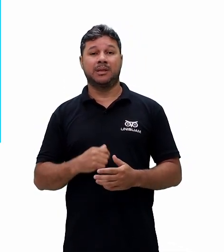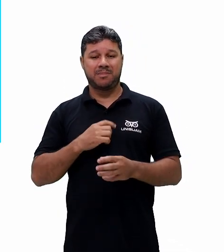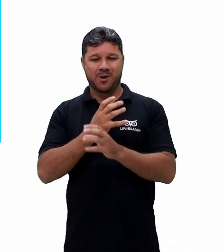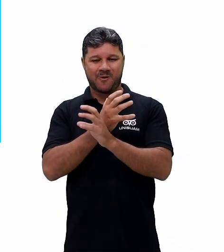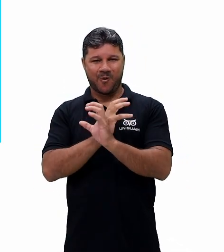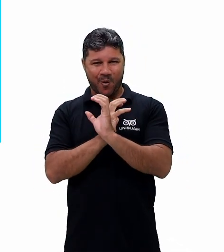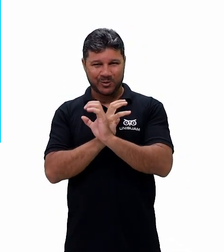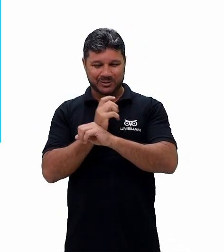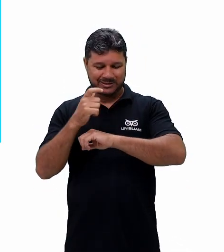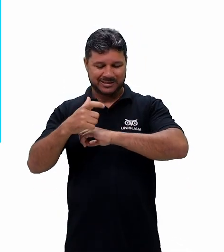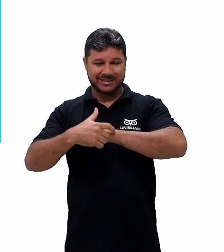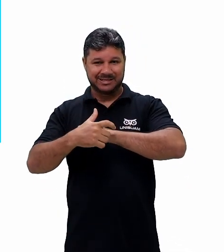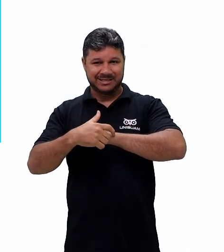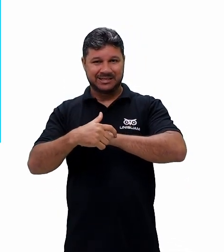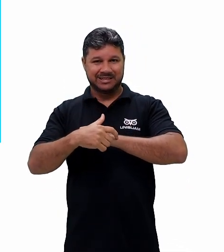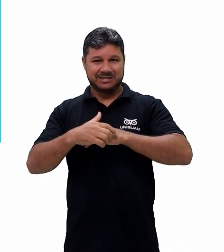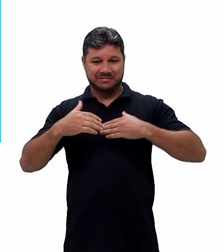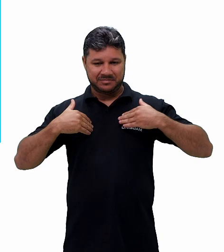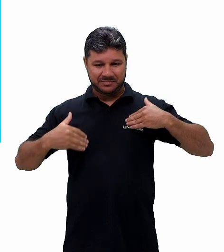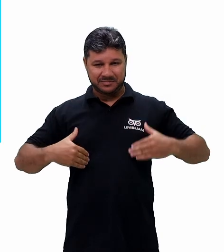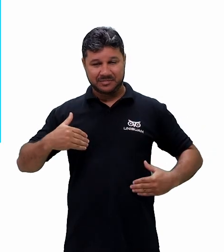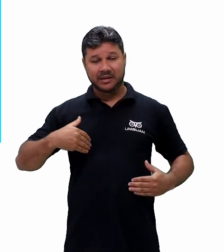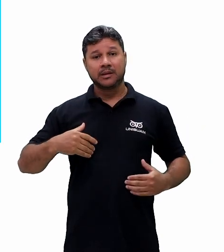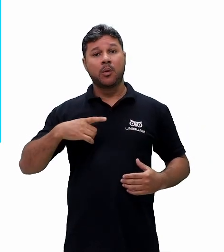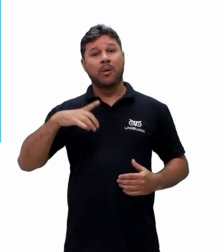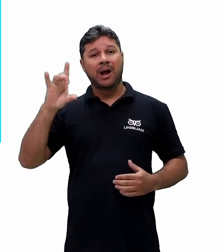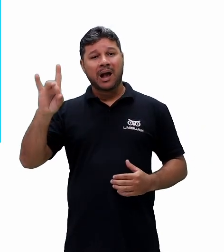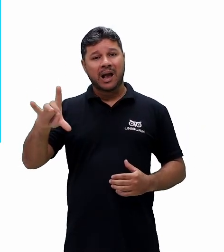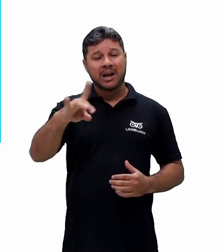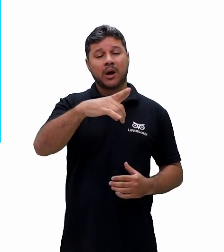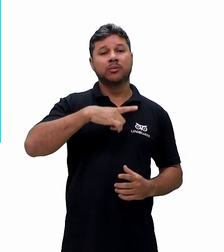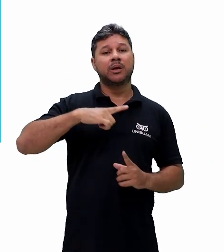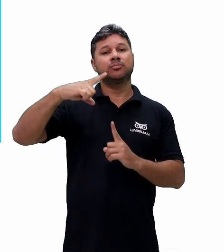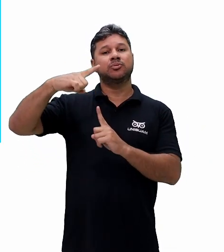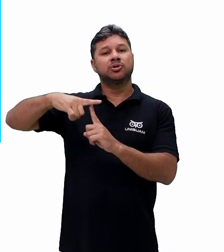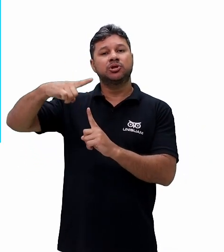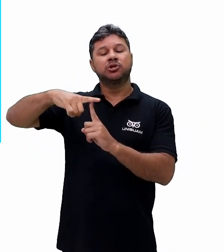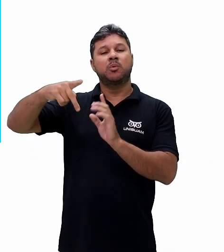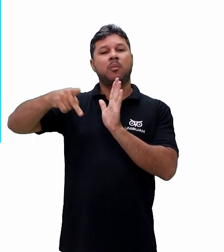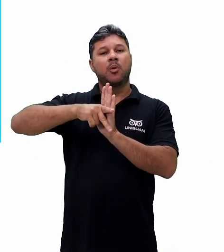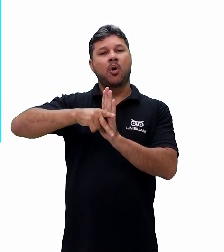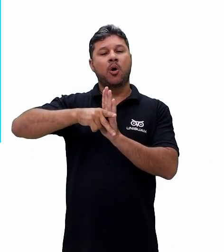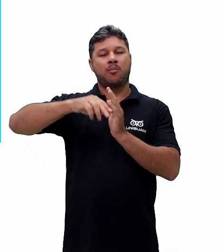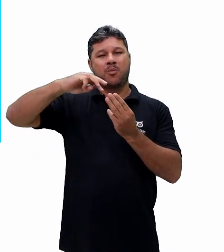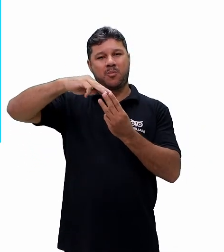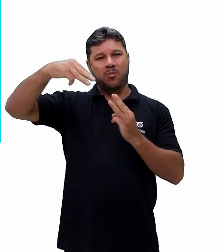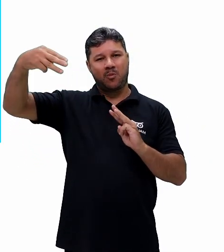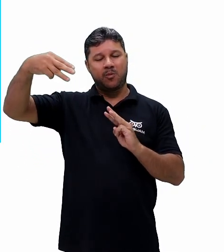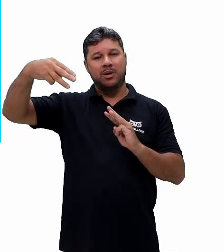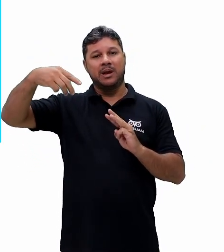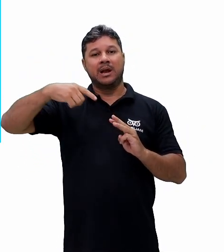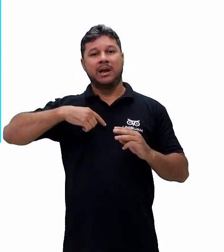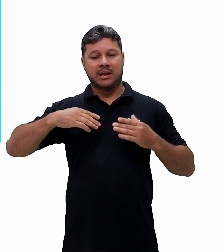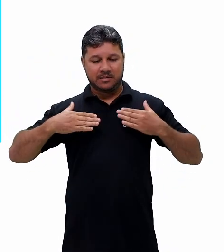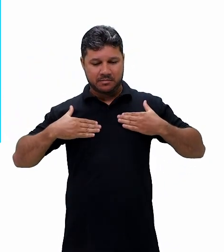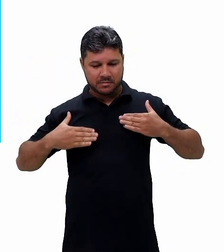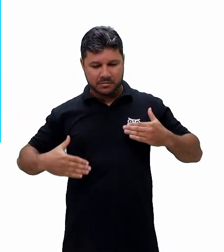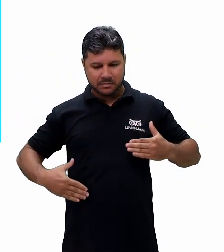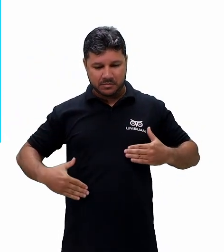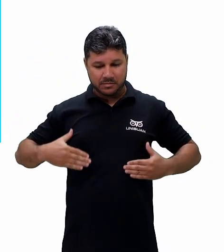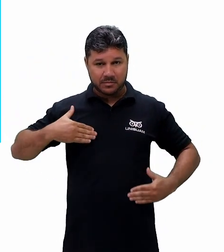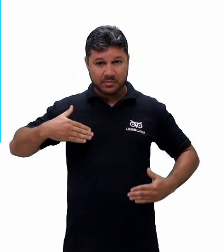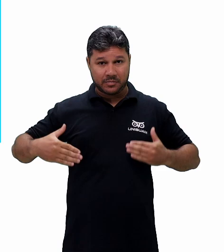anatomia óssea, ou seja, cada um de nós tem um tipo de articulação, tem uma